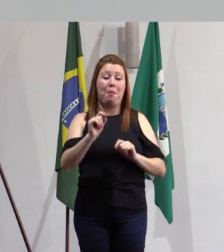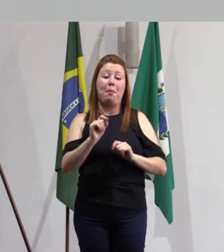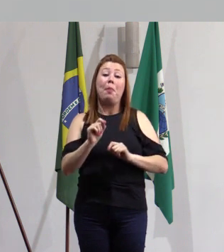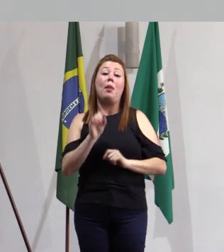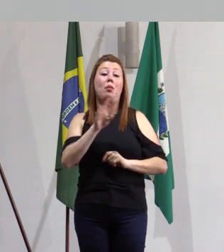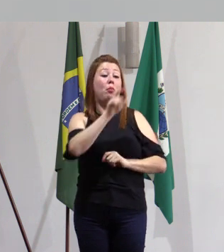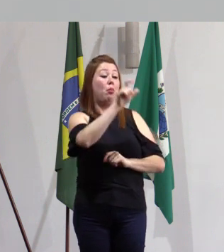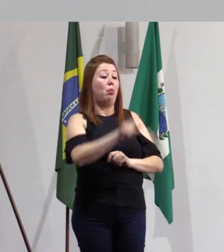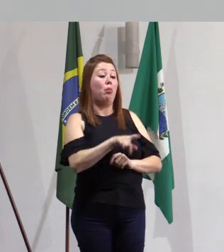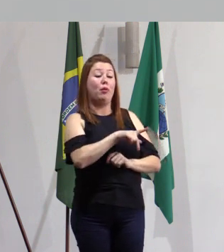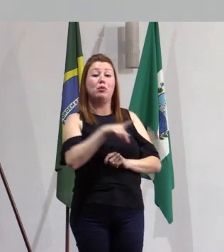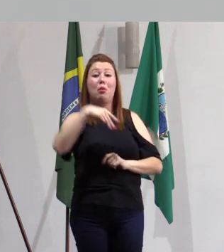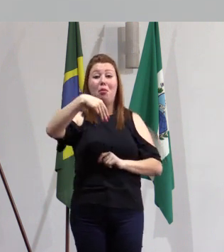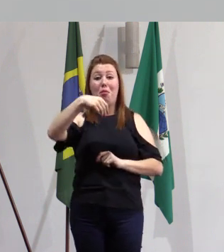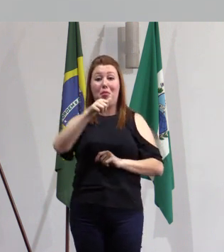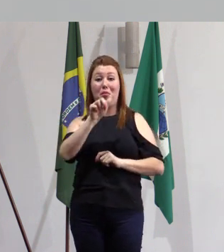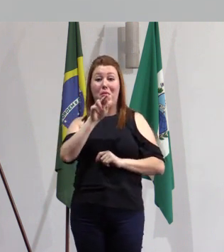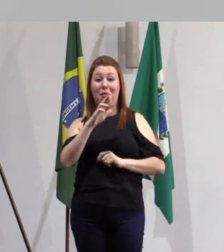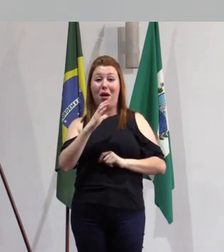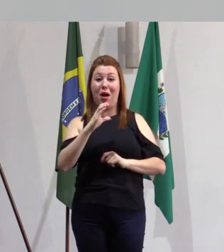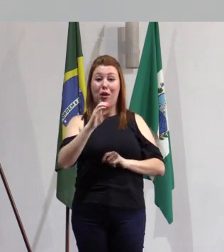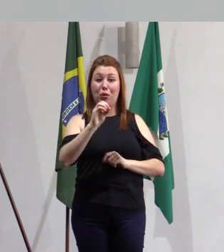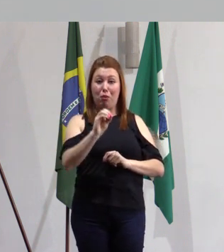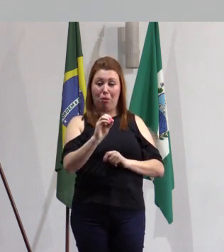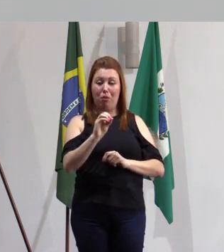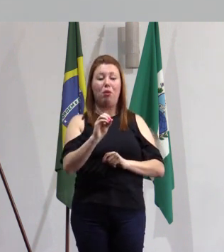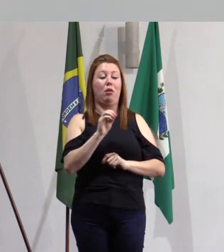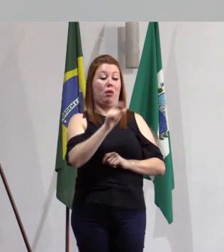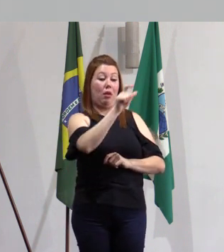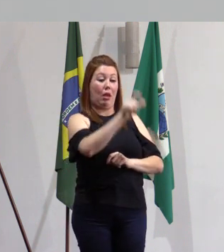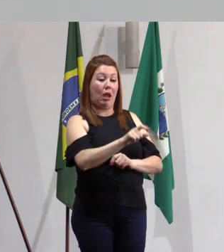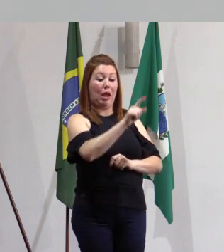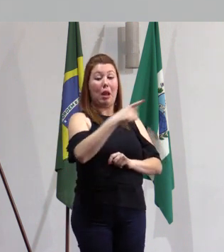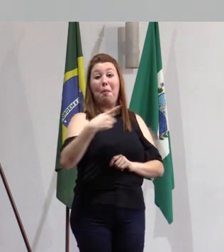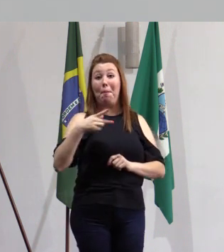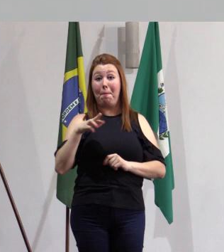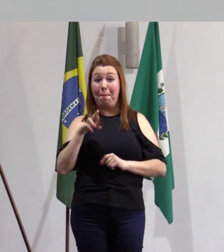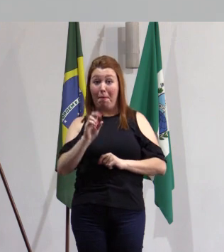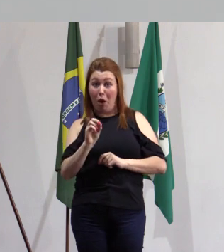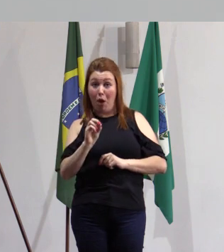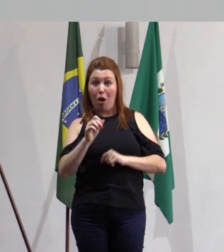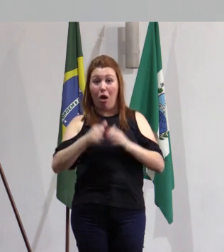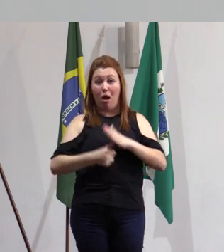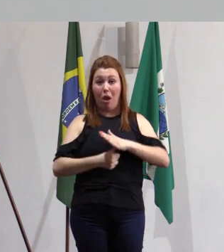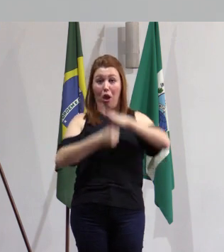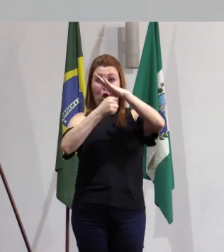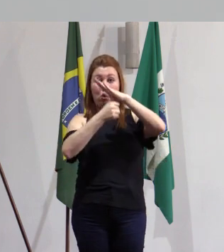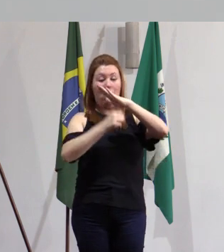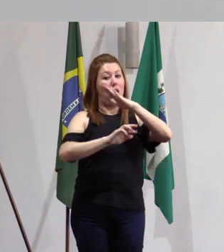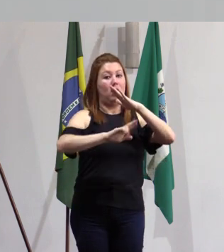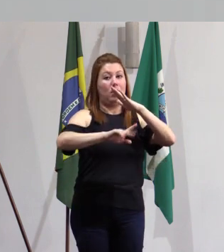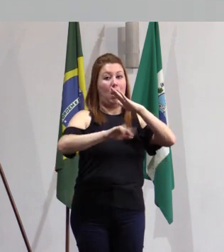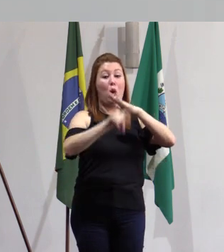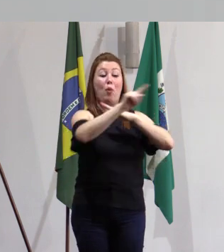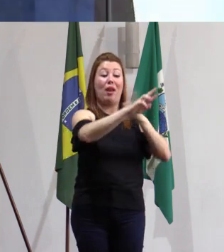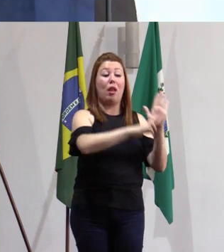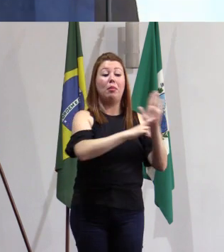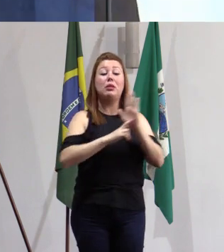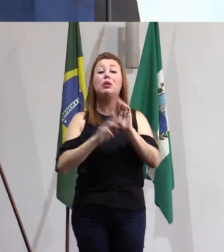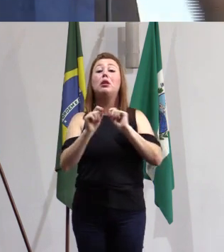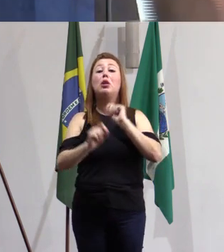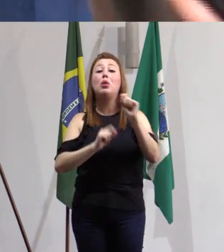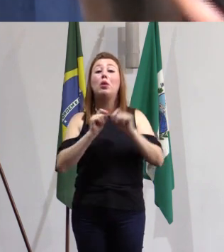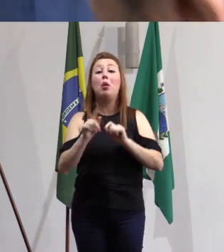o professor Marco Cavalieri, que está aqui não na condição de pró-reitor, mas na condição de professor do Departamento de Economia, que